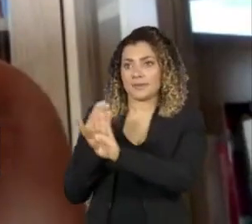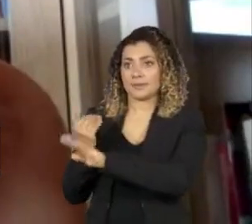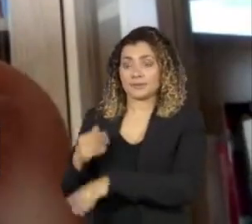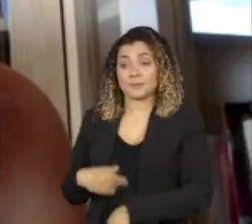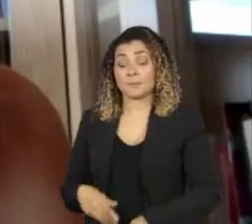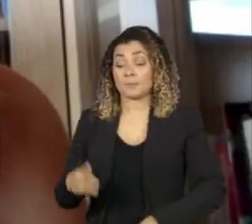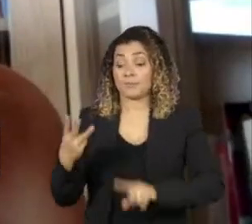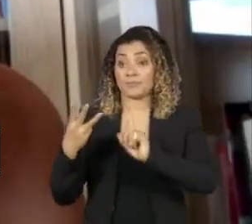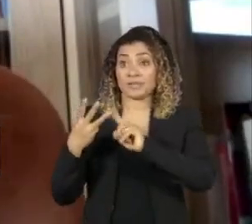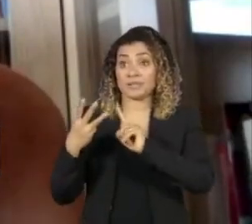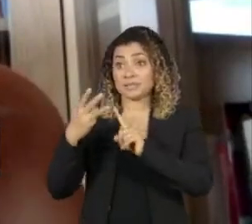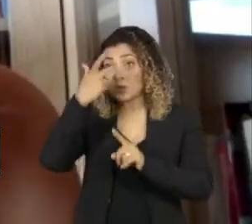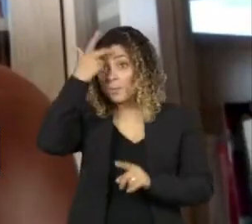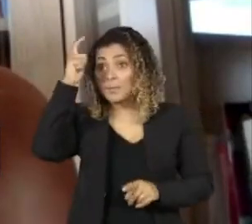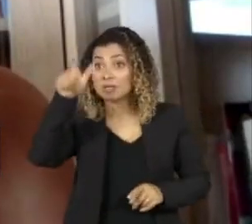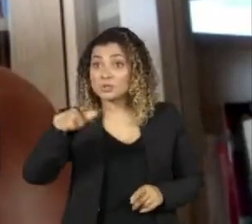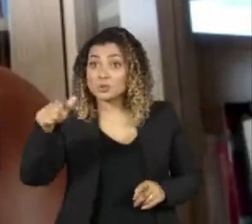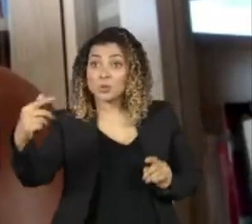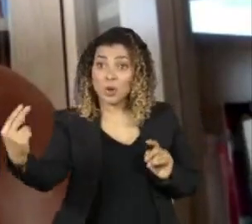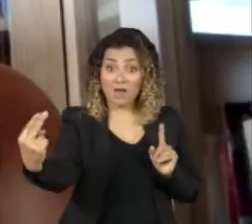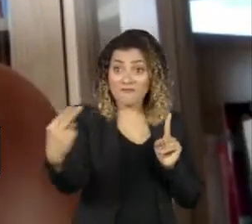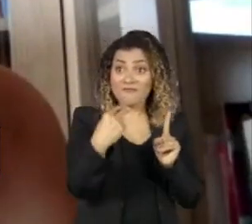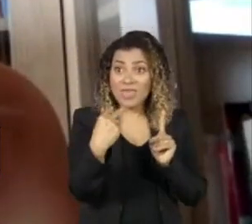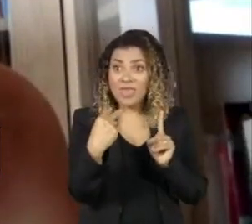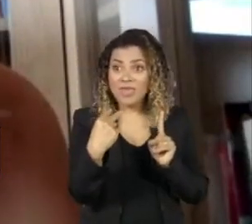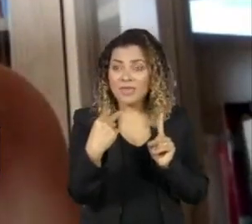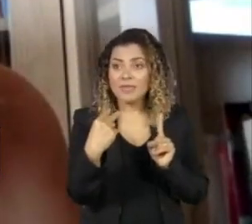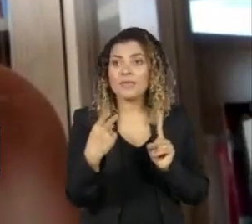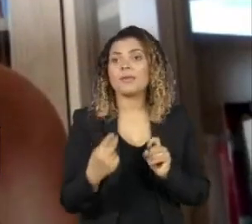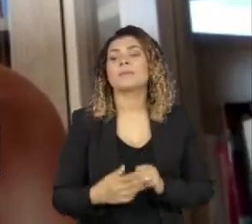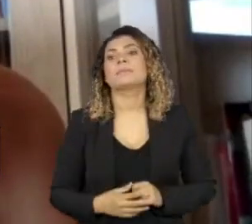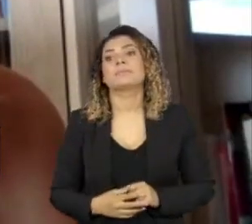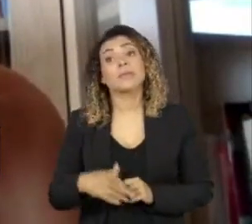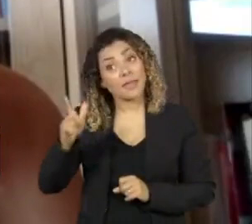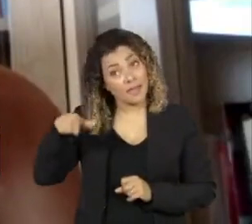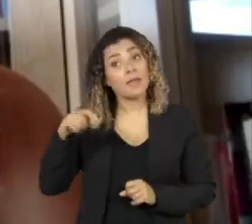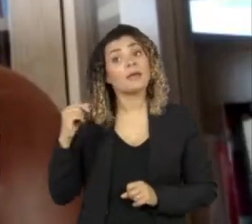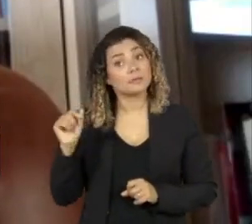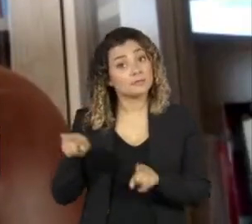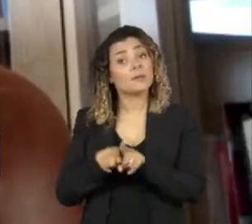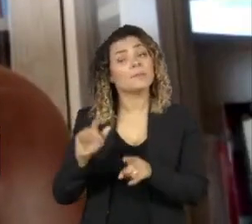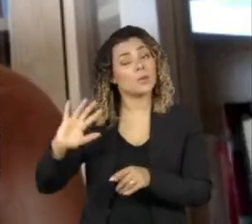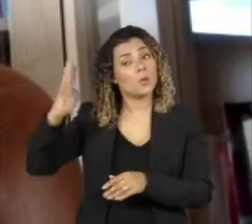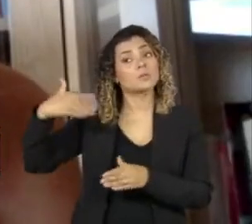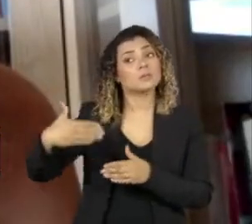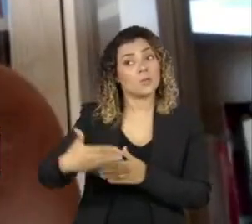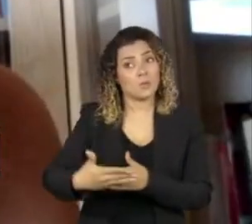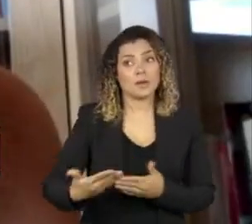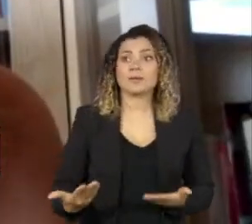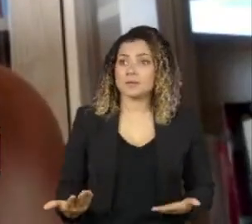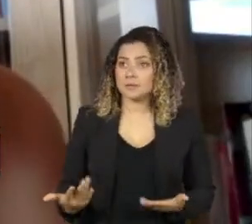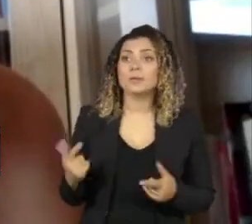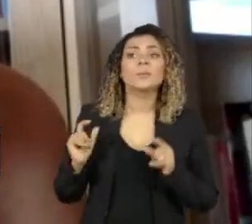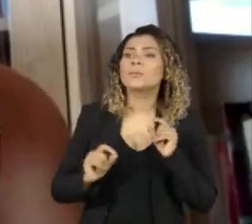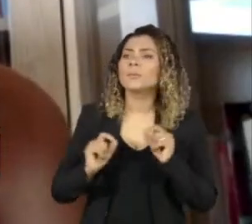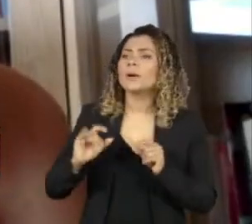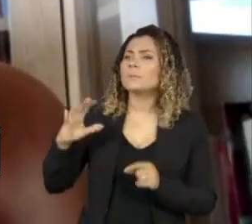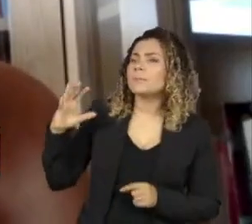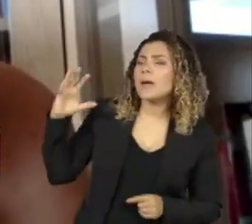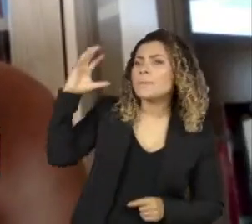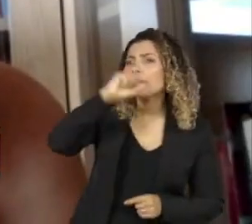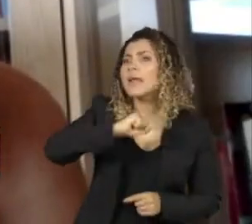terceiro elemento, então, o público que assiste, também é um personagem que tem consequências para ele. Ele aprende